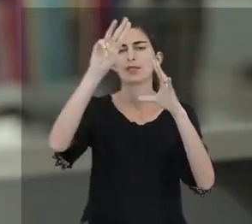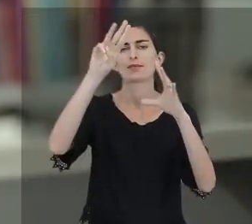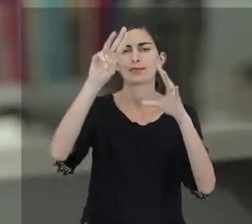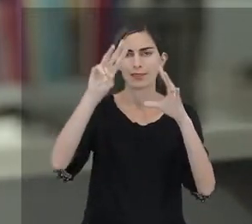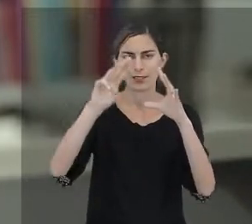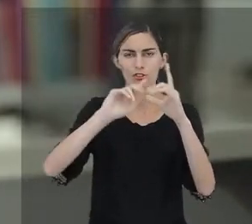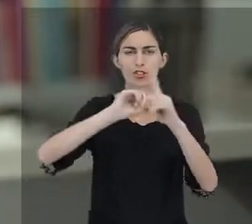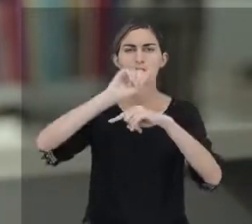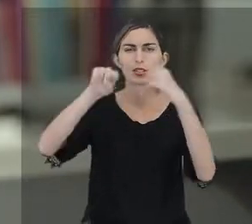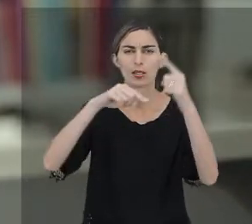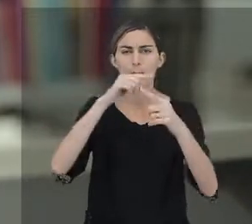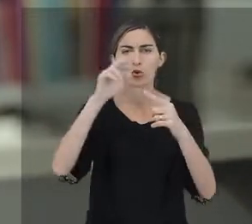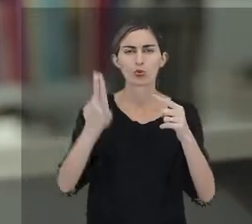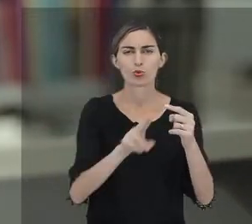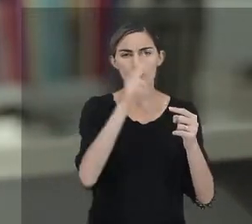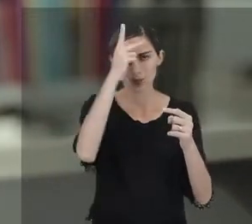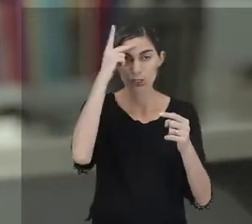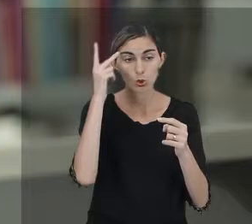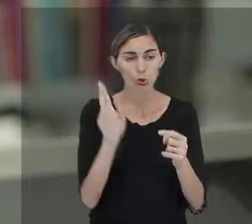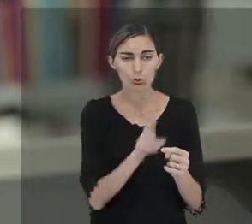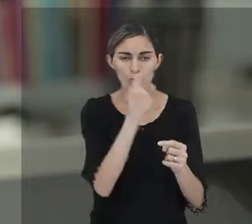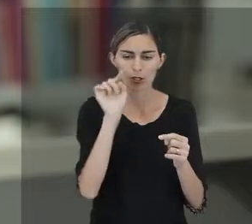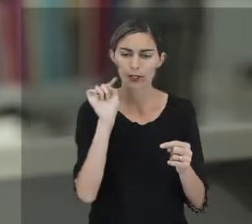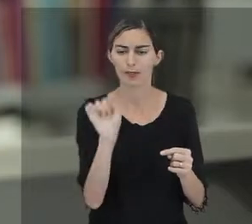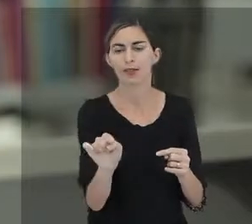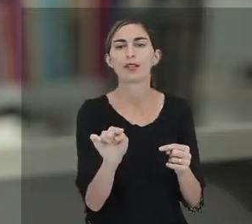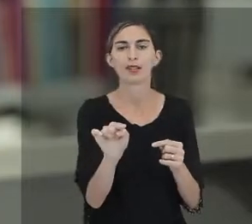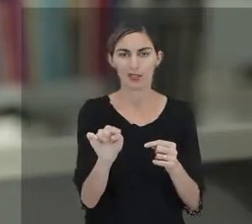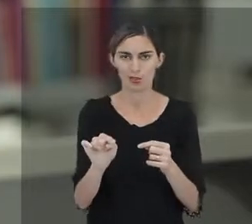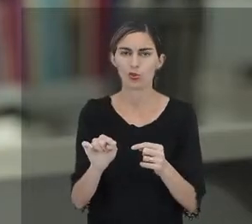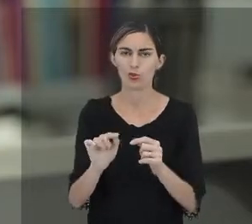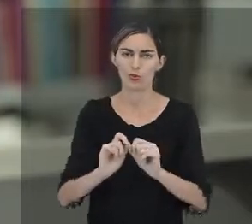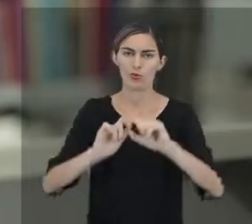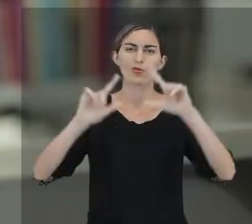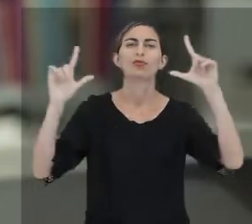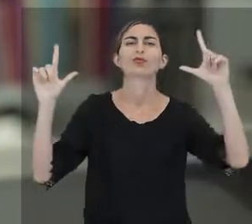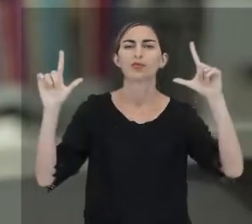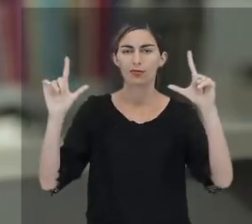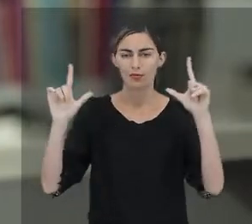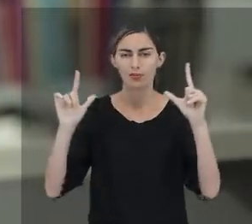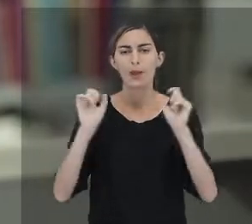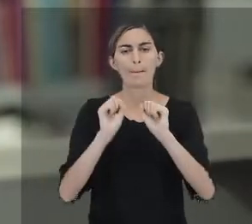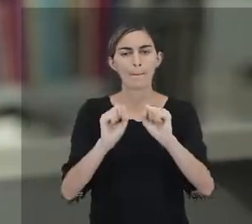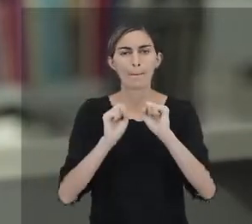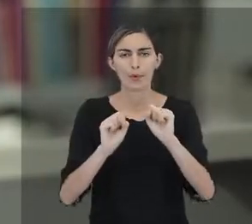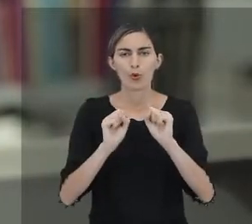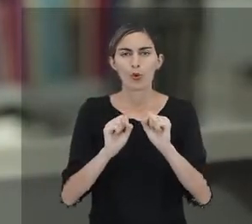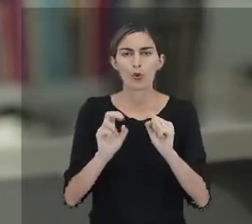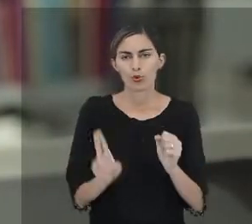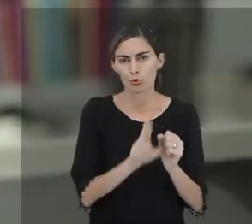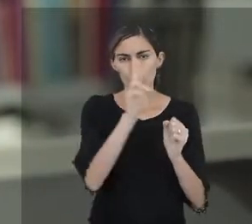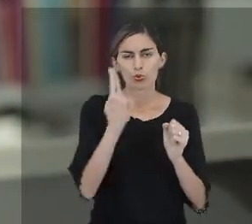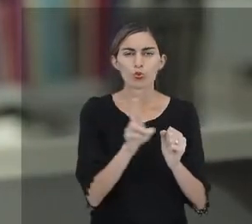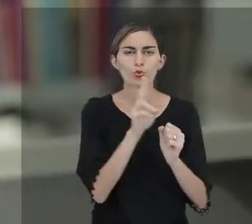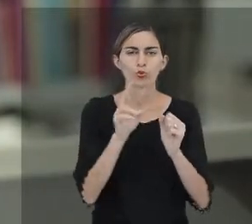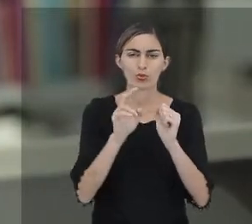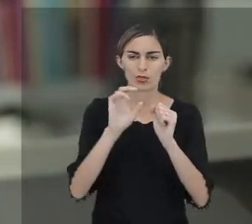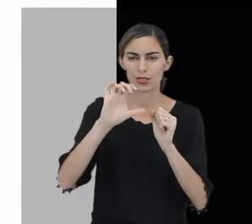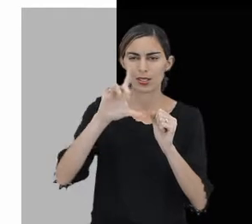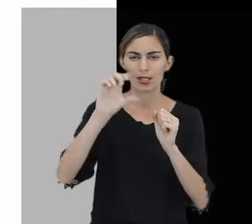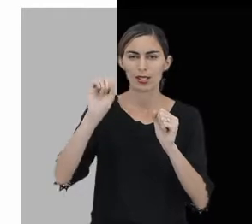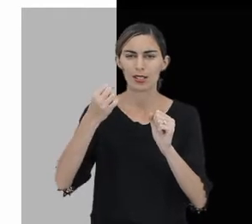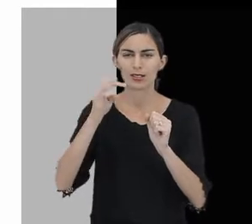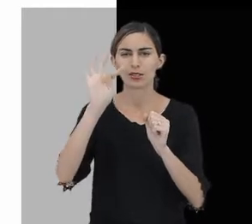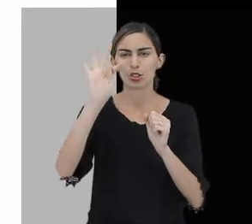mensagem depois que o usuário fizer uma determinada ação, que ele clicar no botão, que ele selecionar uma imagem. Então, você pode fazer uso dessa classezinha